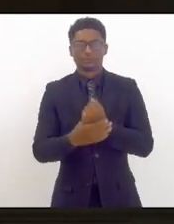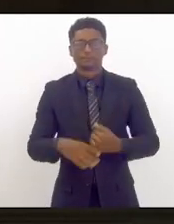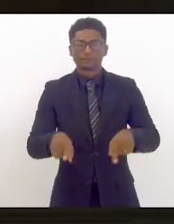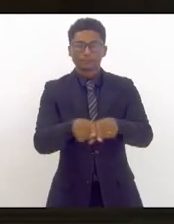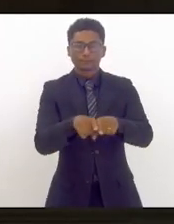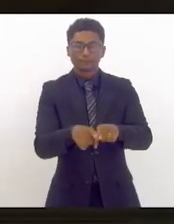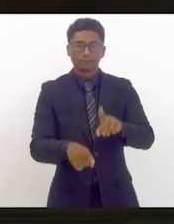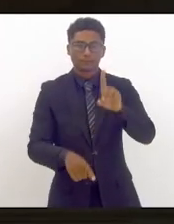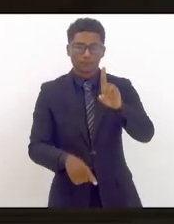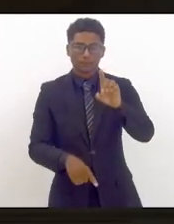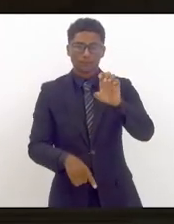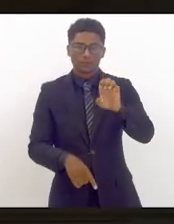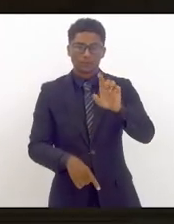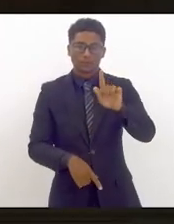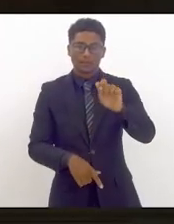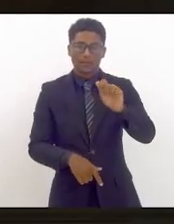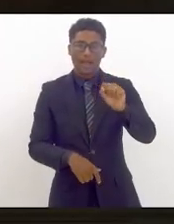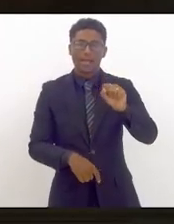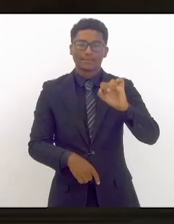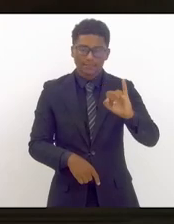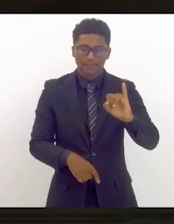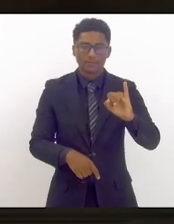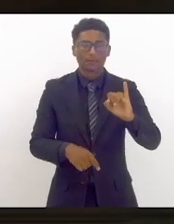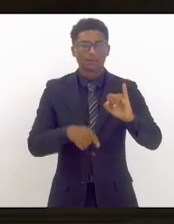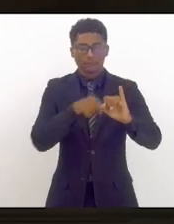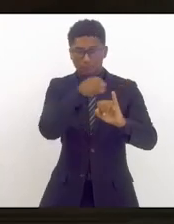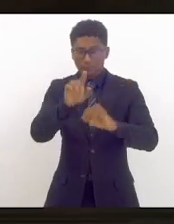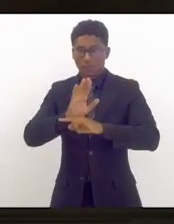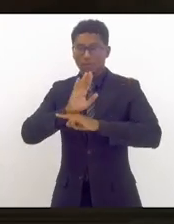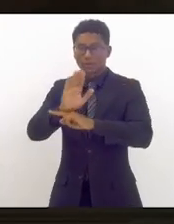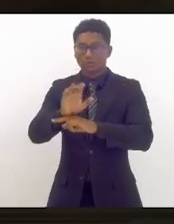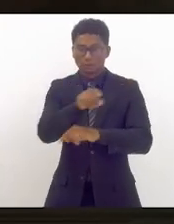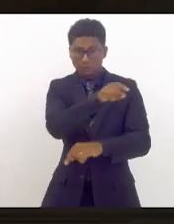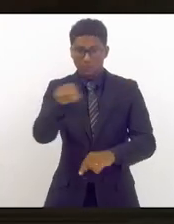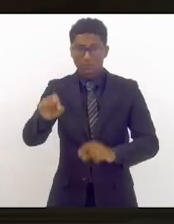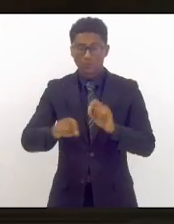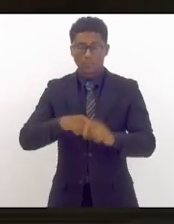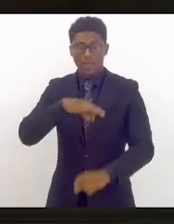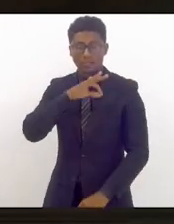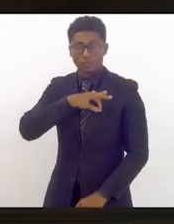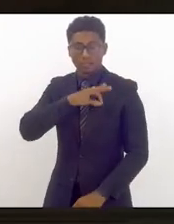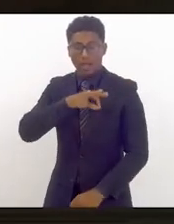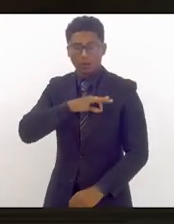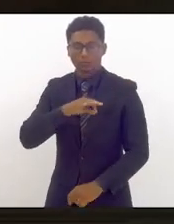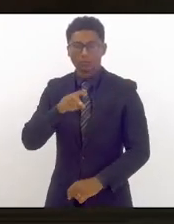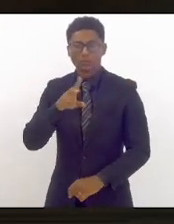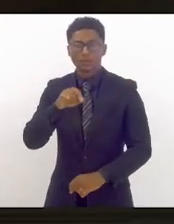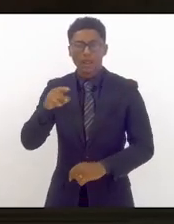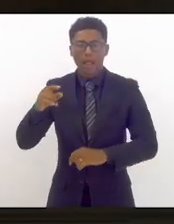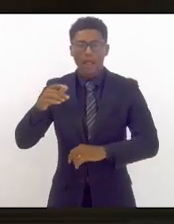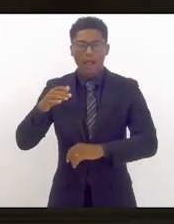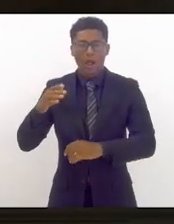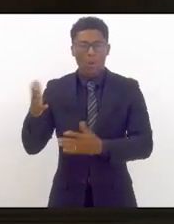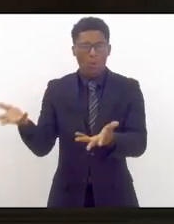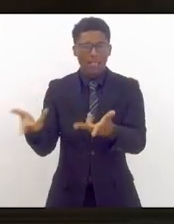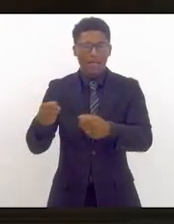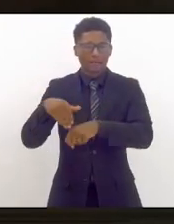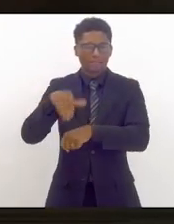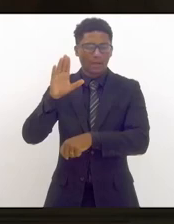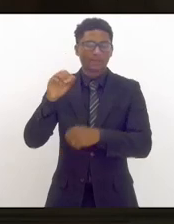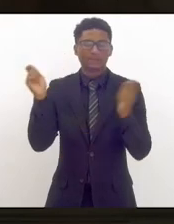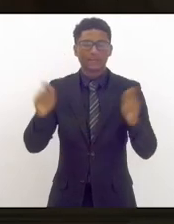contemplados com uma norma que prevê um adicional de qualificação que pode chegar a 12,5%. A lei